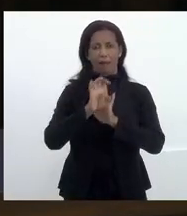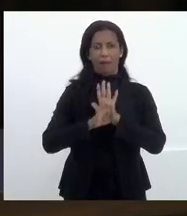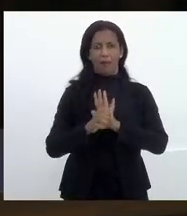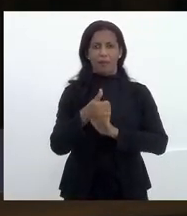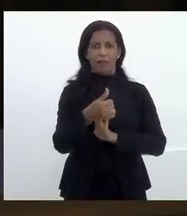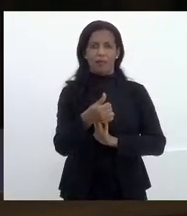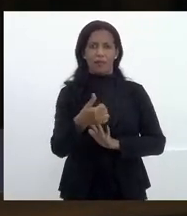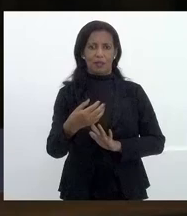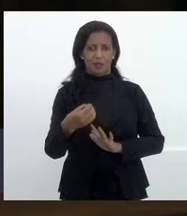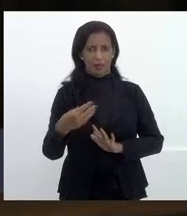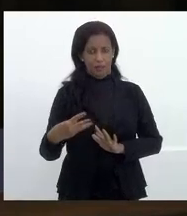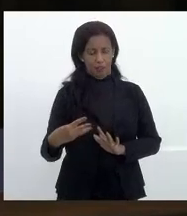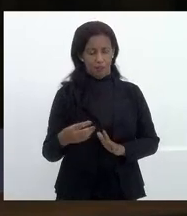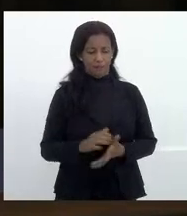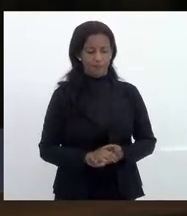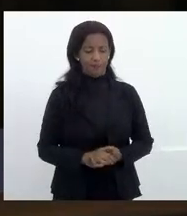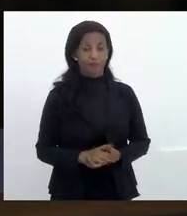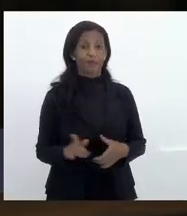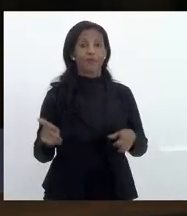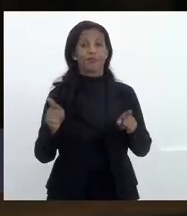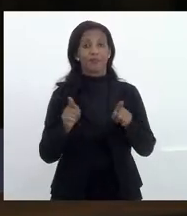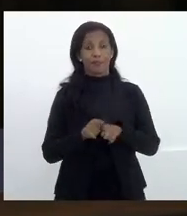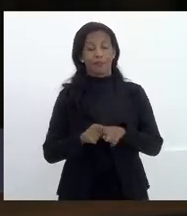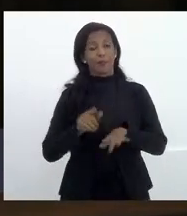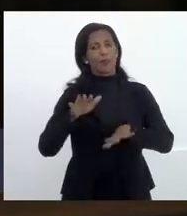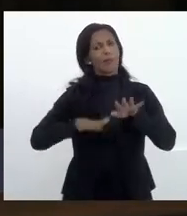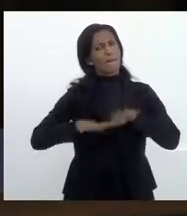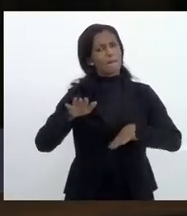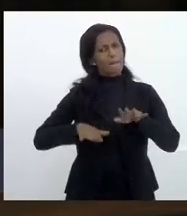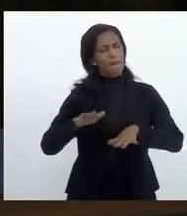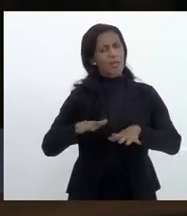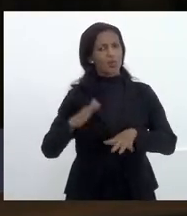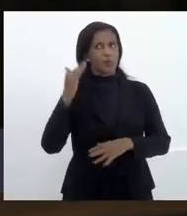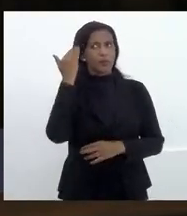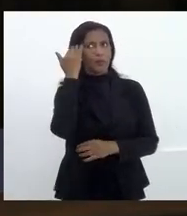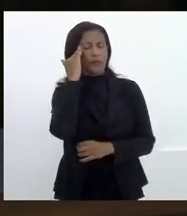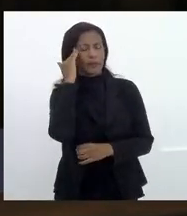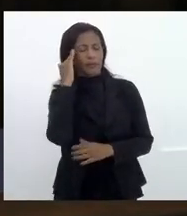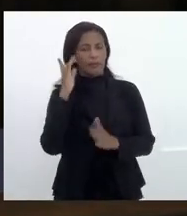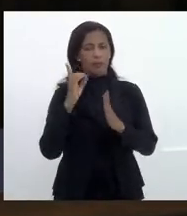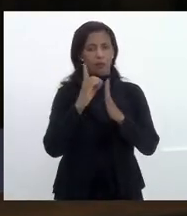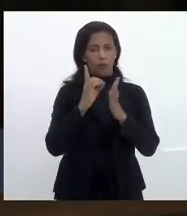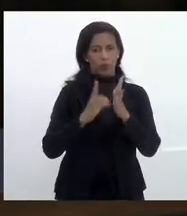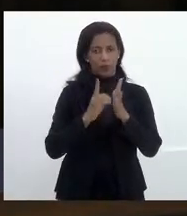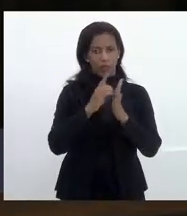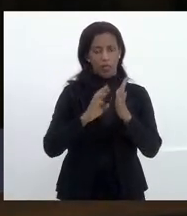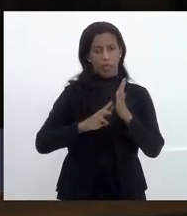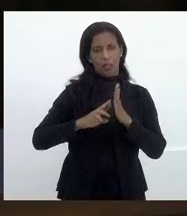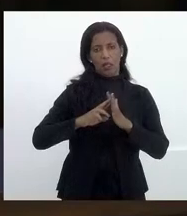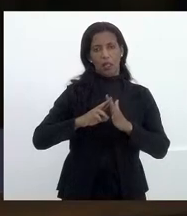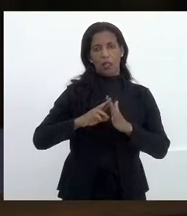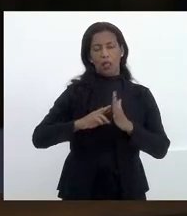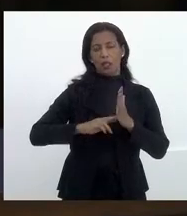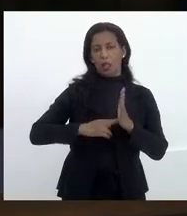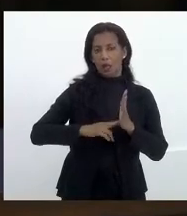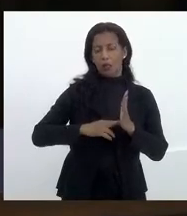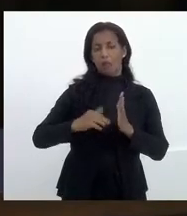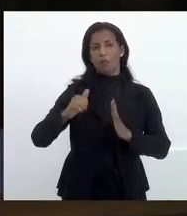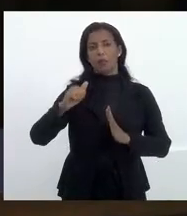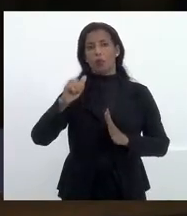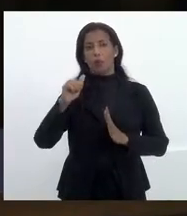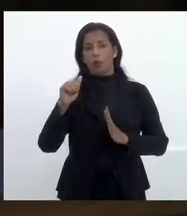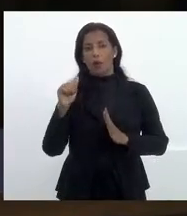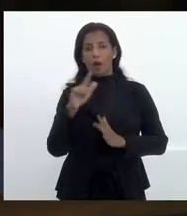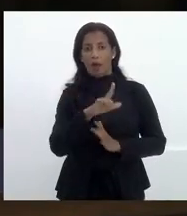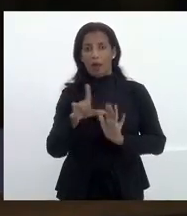103 o primeiro. Segundo é que mesmo que se entenda que o decreto que regulamentou a lei 159